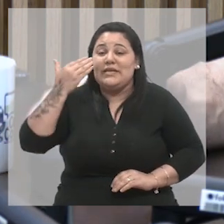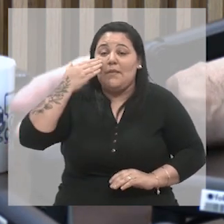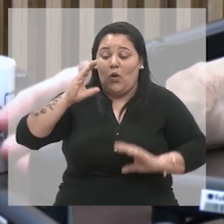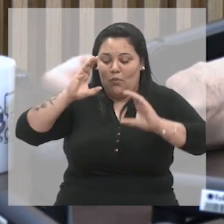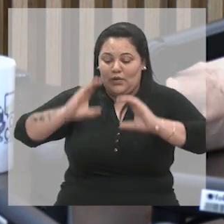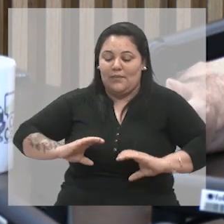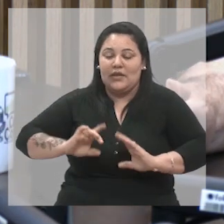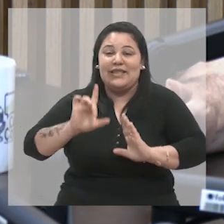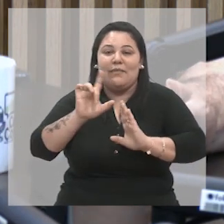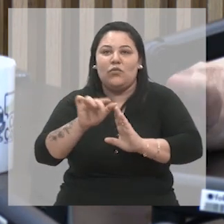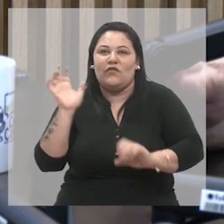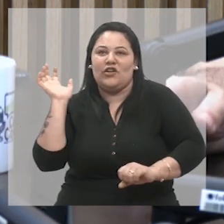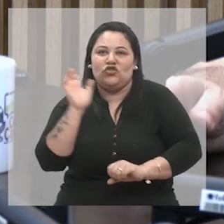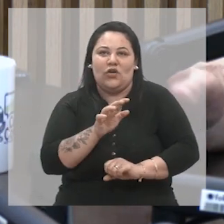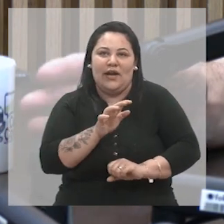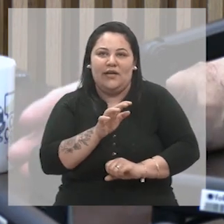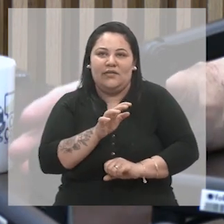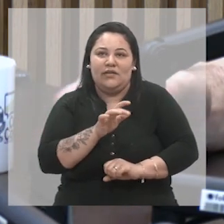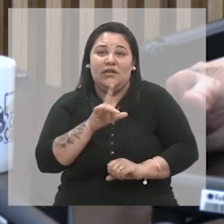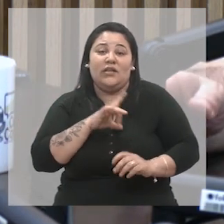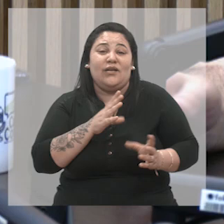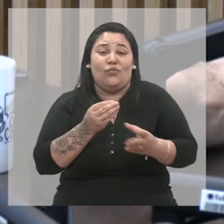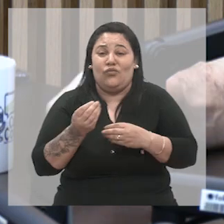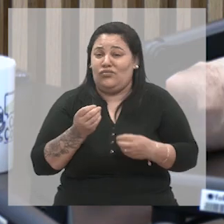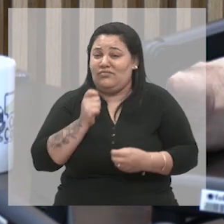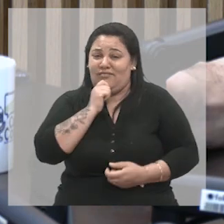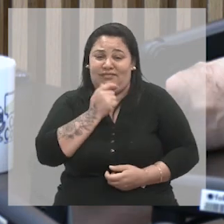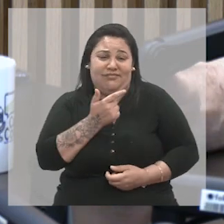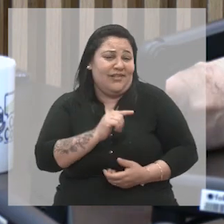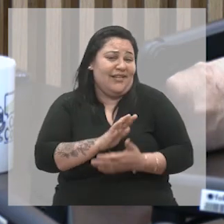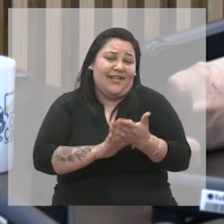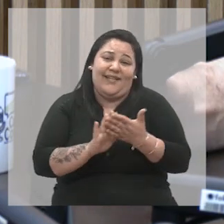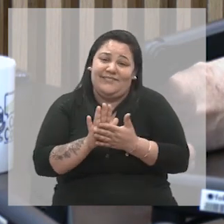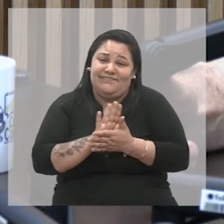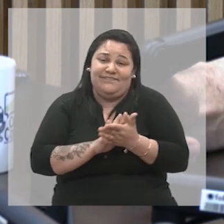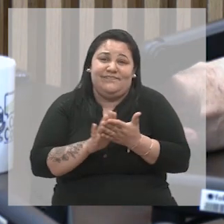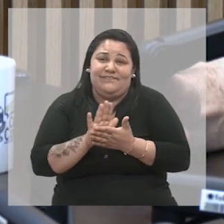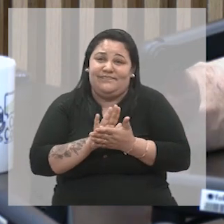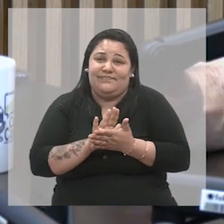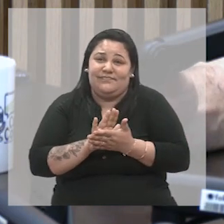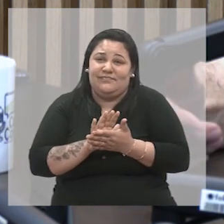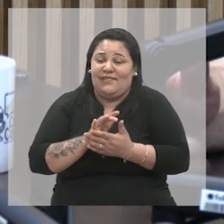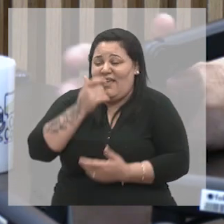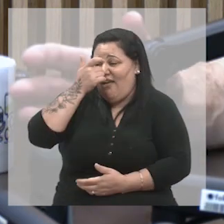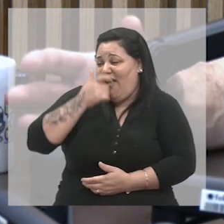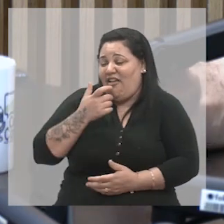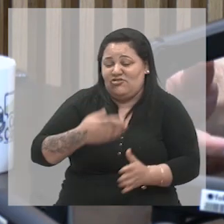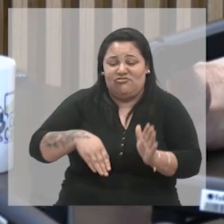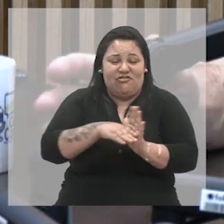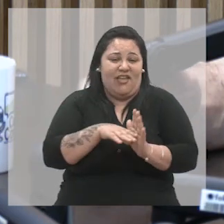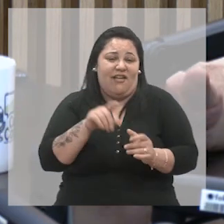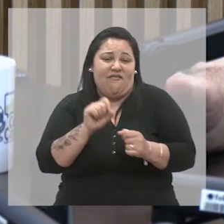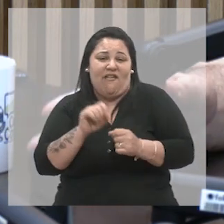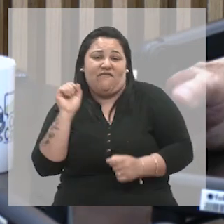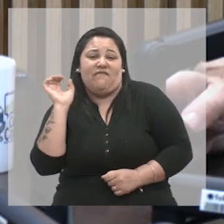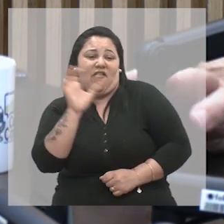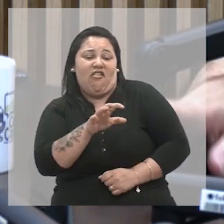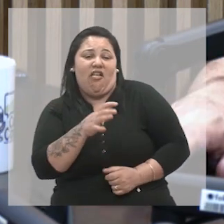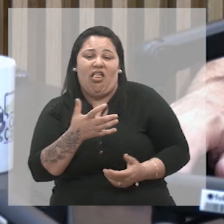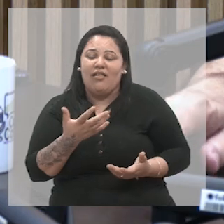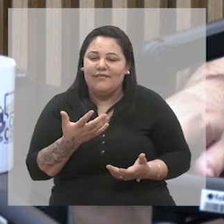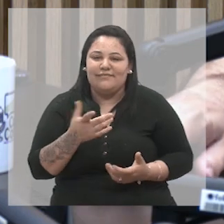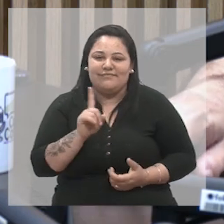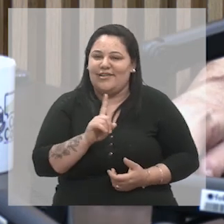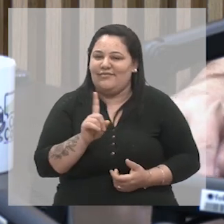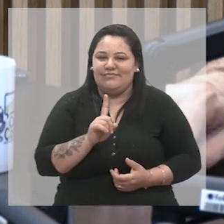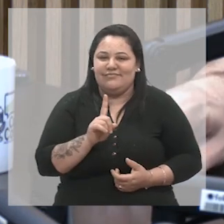portar e depois ele vai jogar handebol. Tem muitos que não tem nada, né? Eles acham que chega ali, vai fazer e primeiro ele